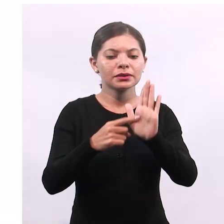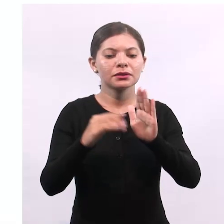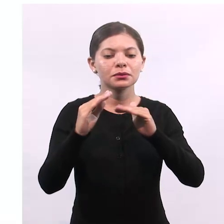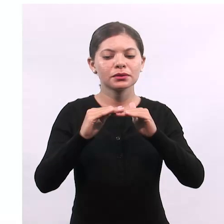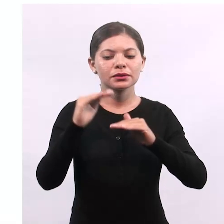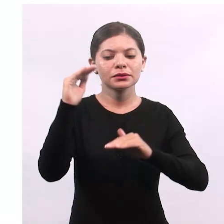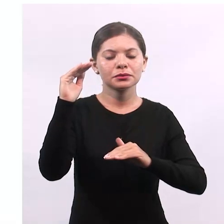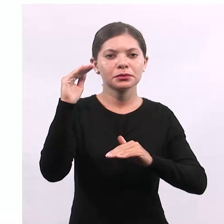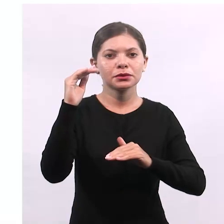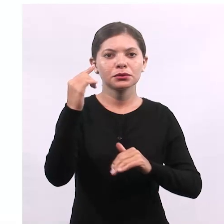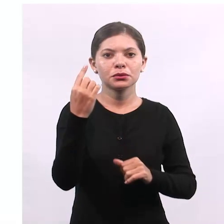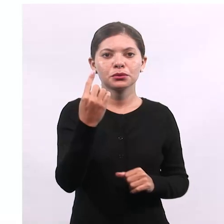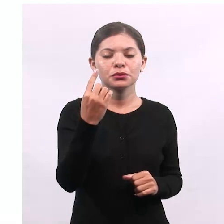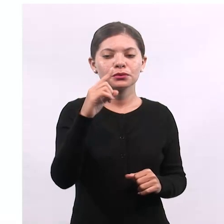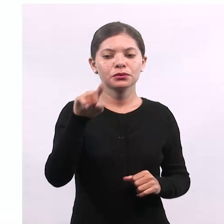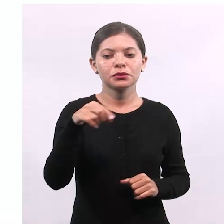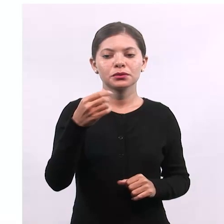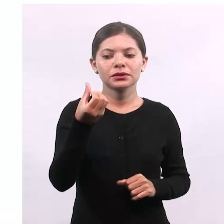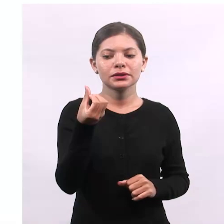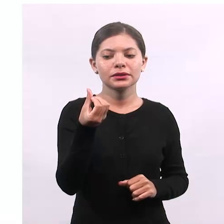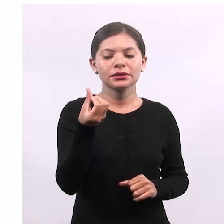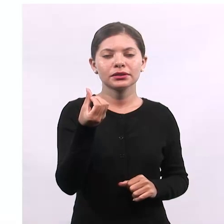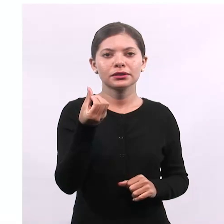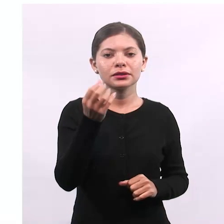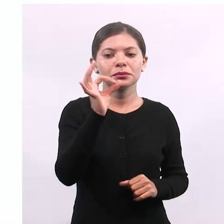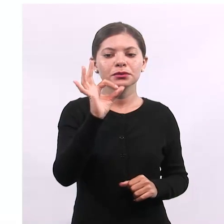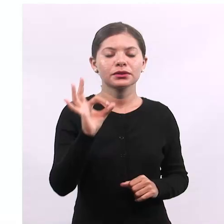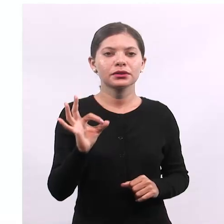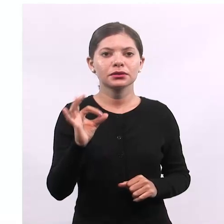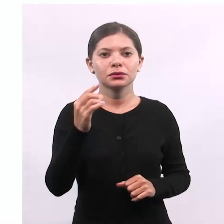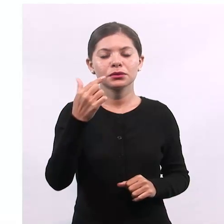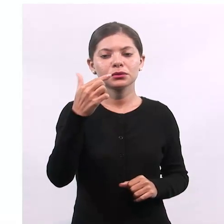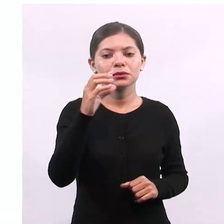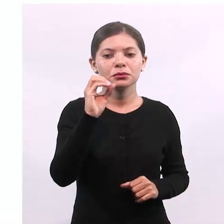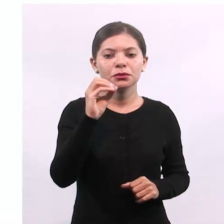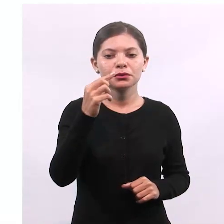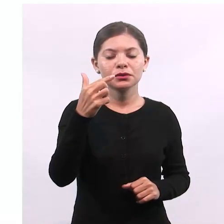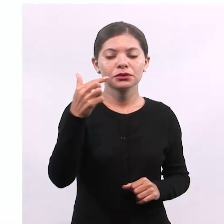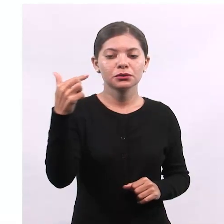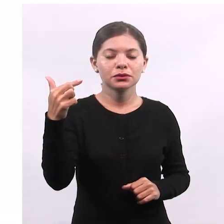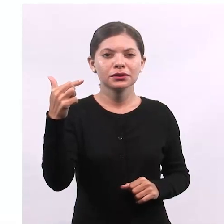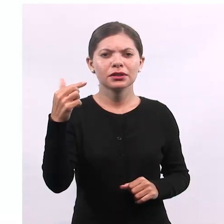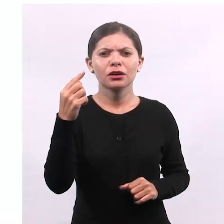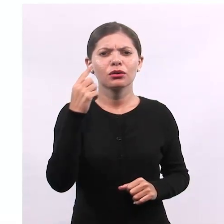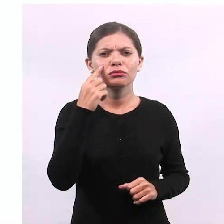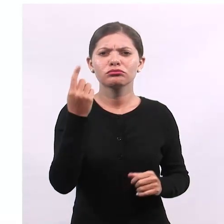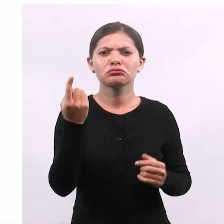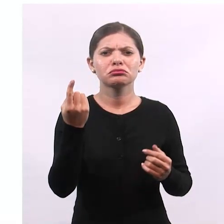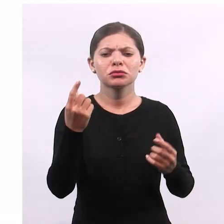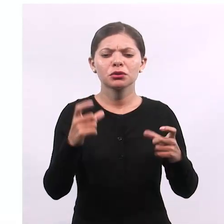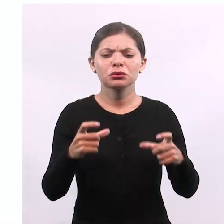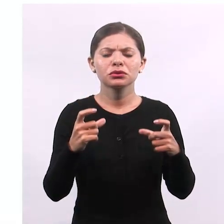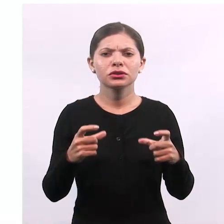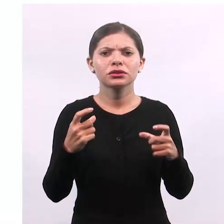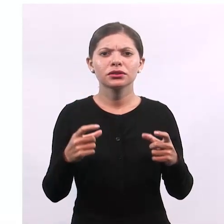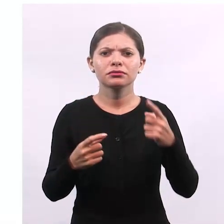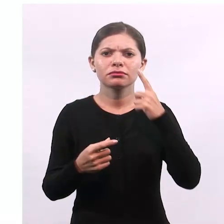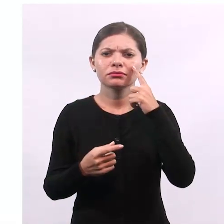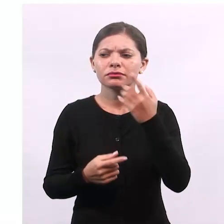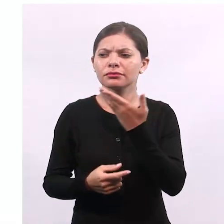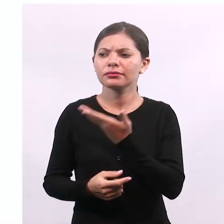1,6 pontos percentuais em 2022 Mas aonde que tá esse 1,6 por informações adicionais